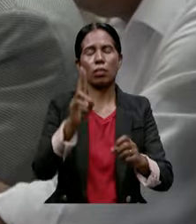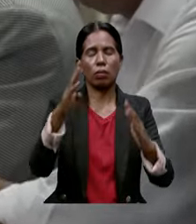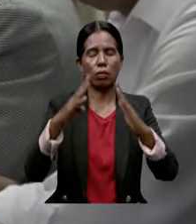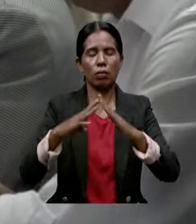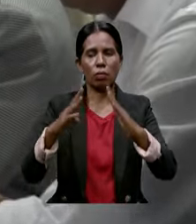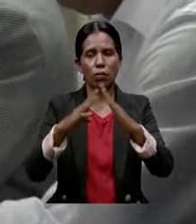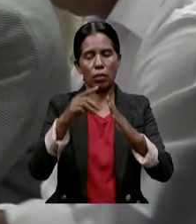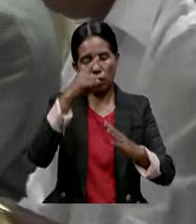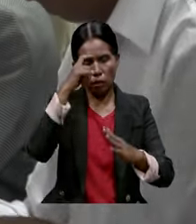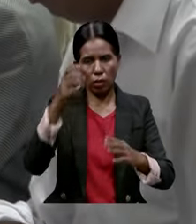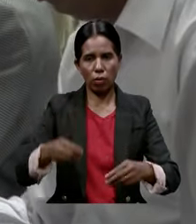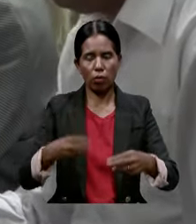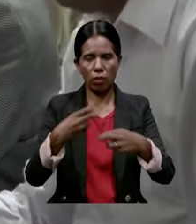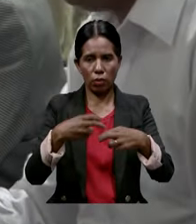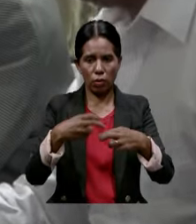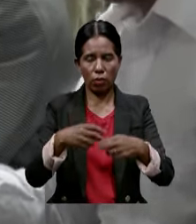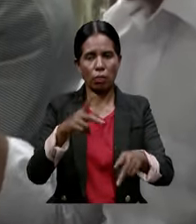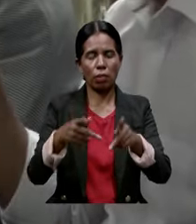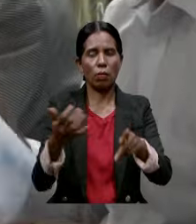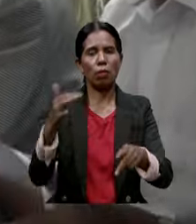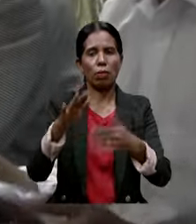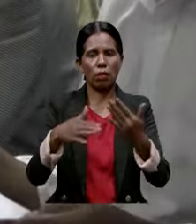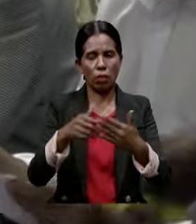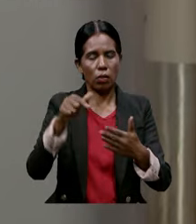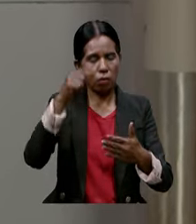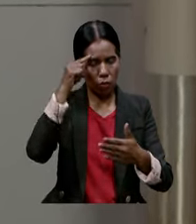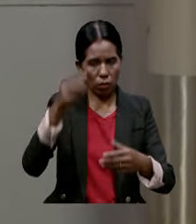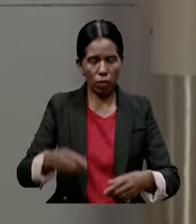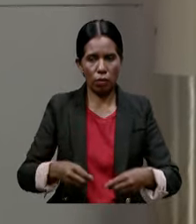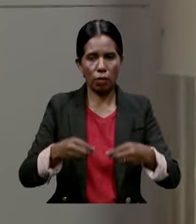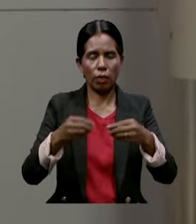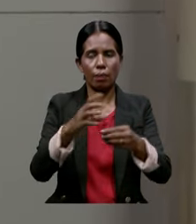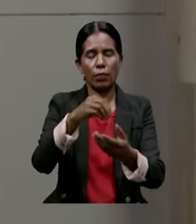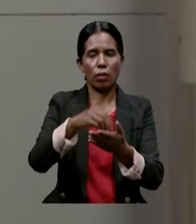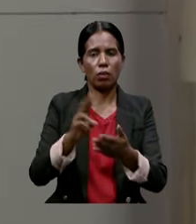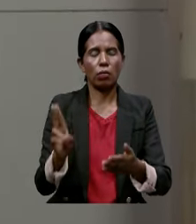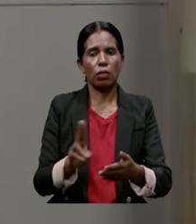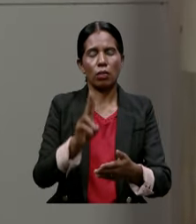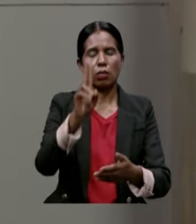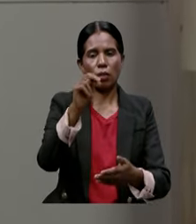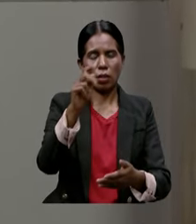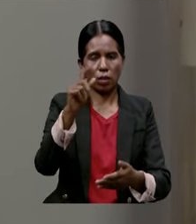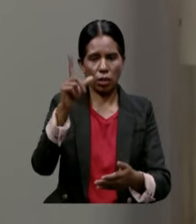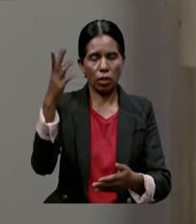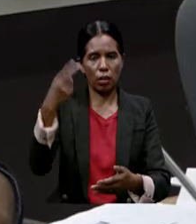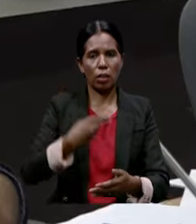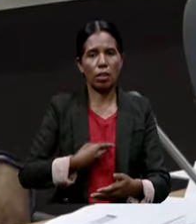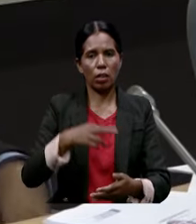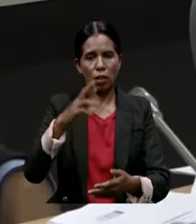Aileu, também foi prejuízo da população. No governo foco a investir em Universidade Nacional Timor-Leste e a Hera,